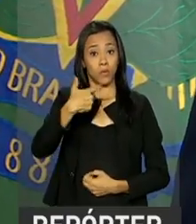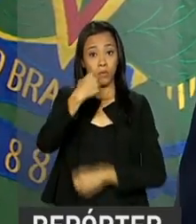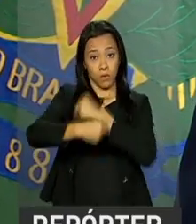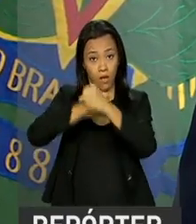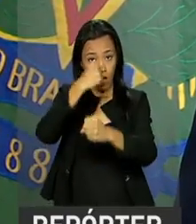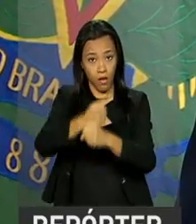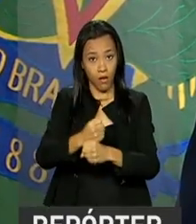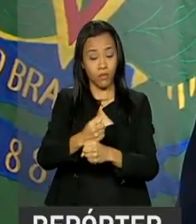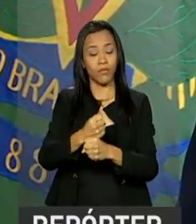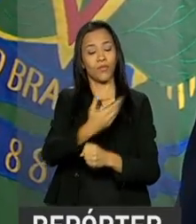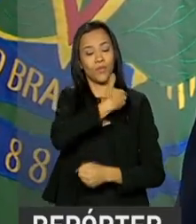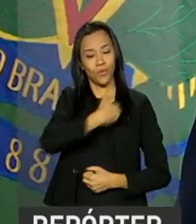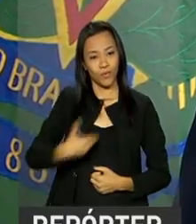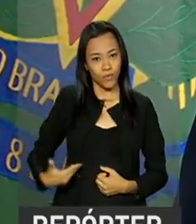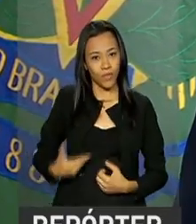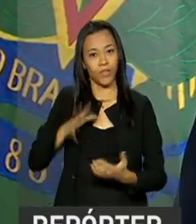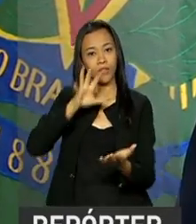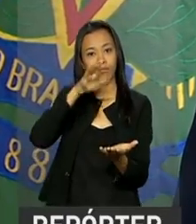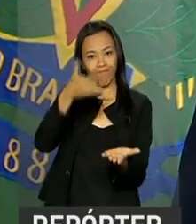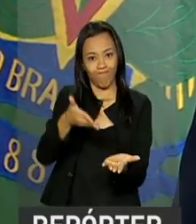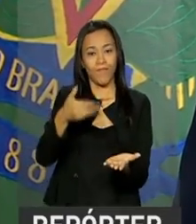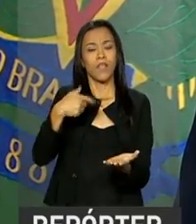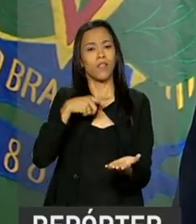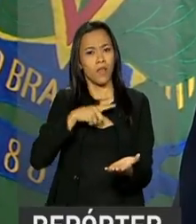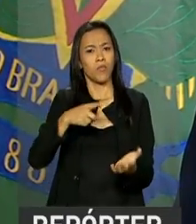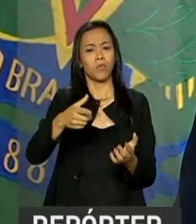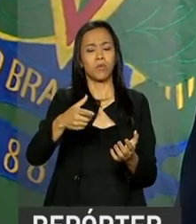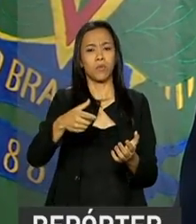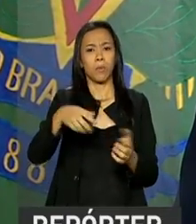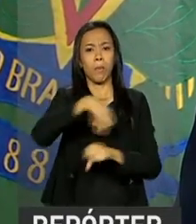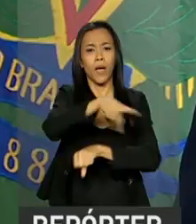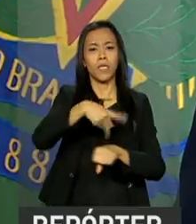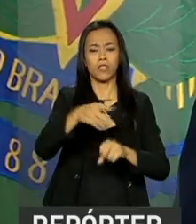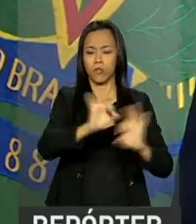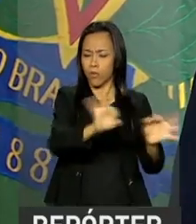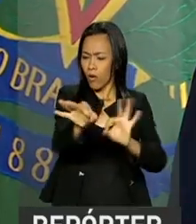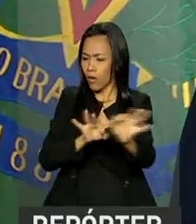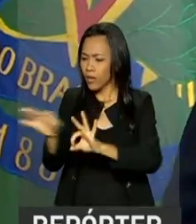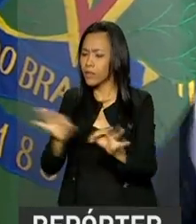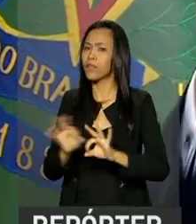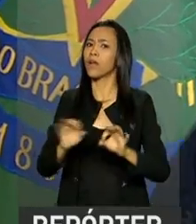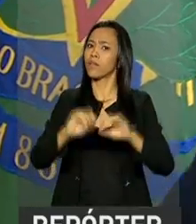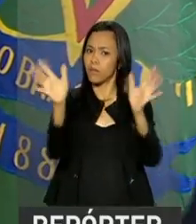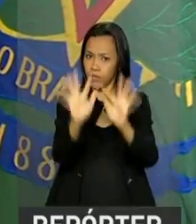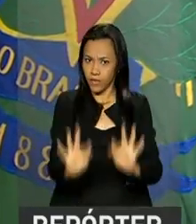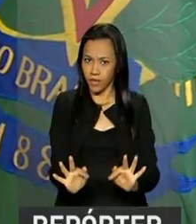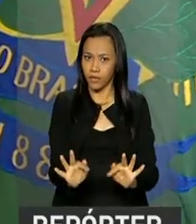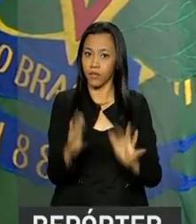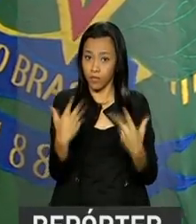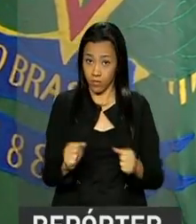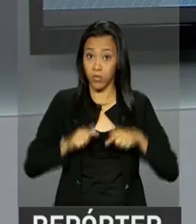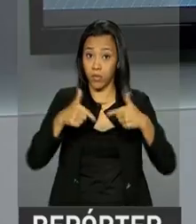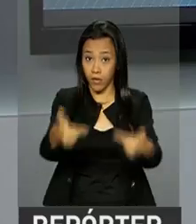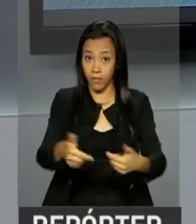teremos um país reestruturado e muito mas seus trabalhos